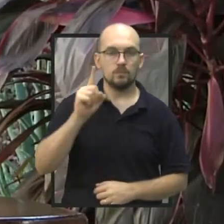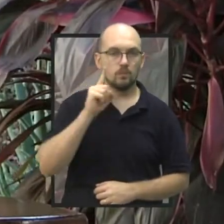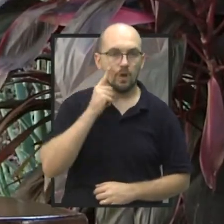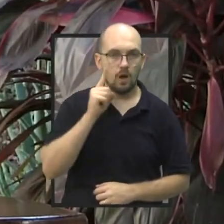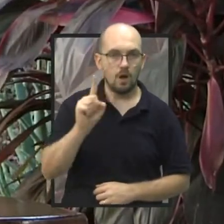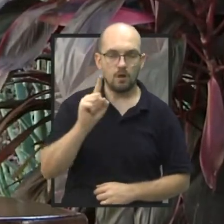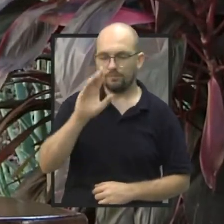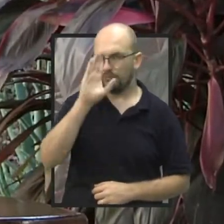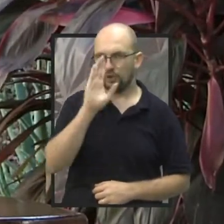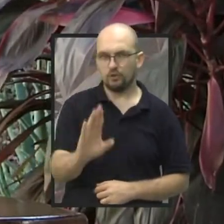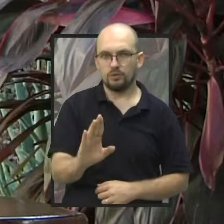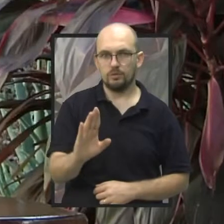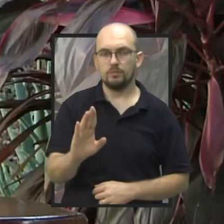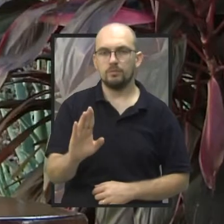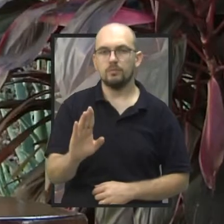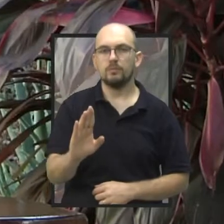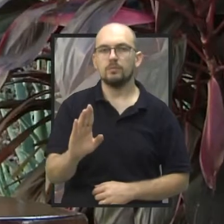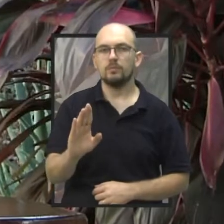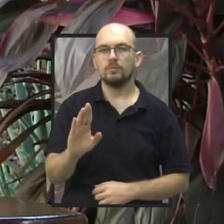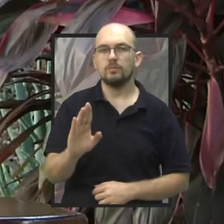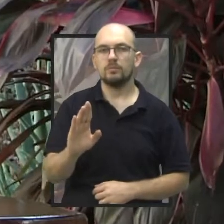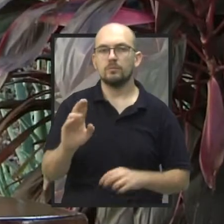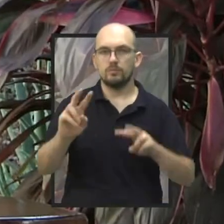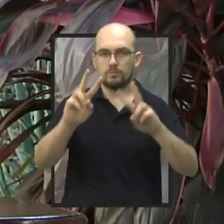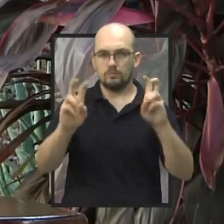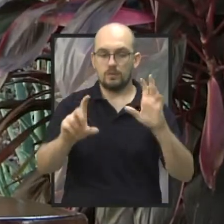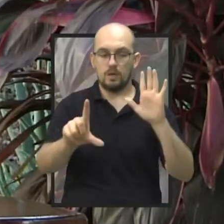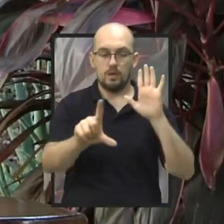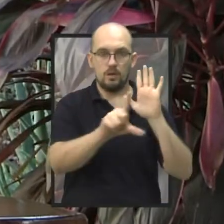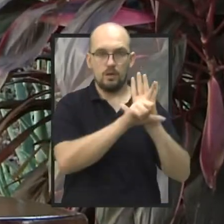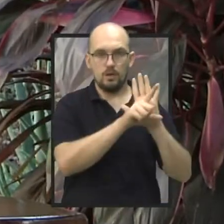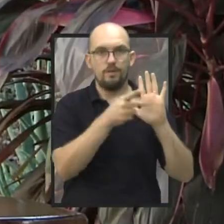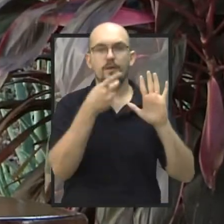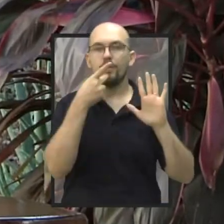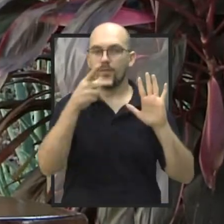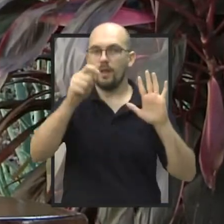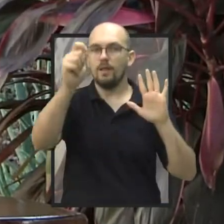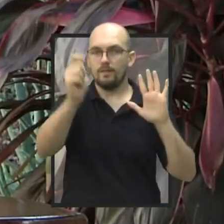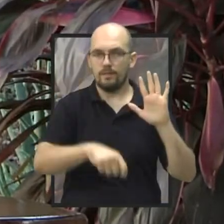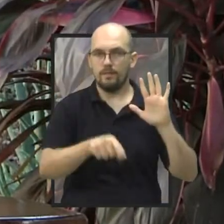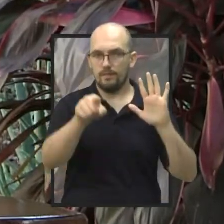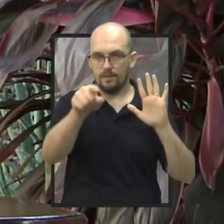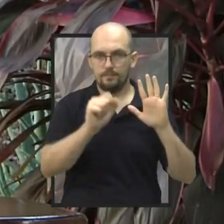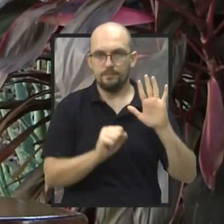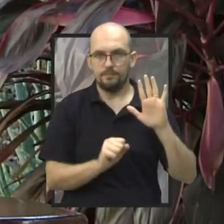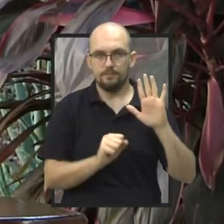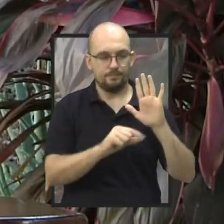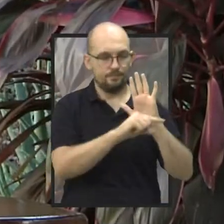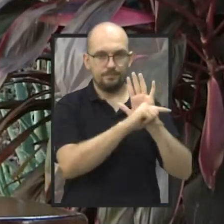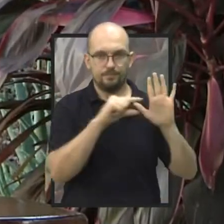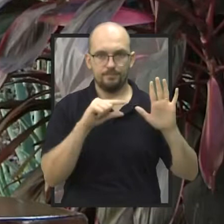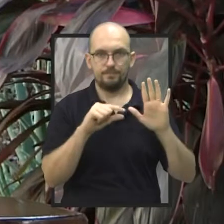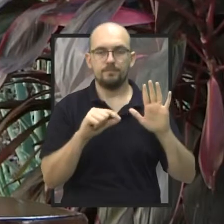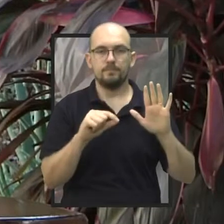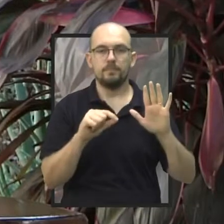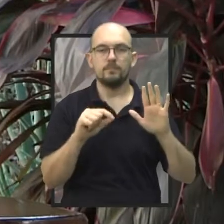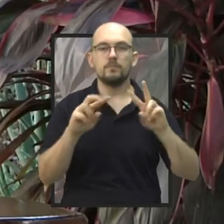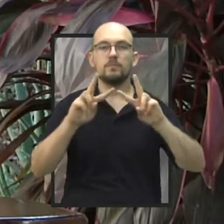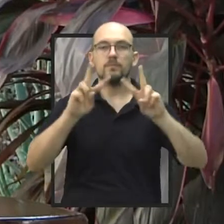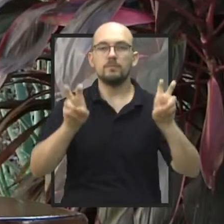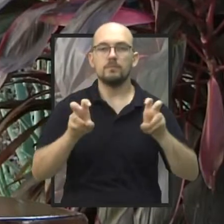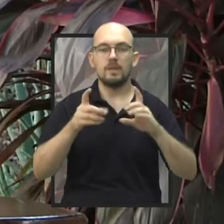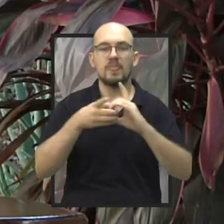Vamos diretamente à matéria legal que possibilita o que você está falando. um regime